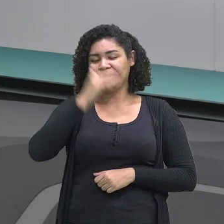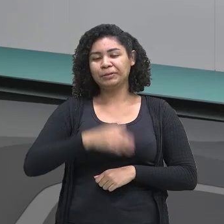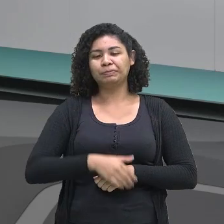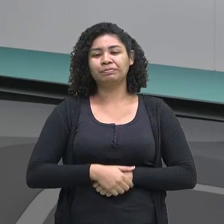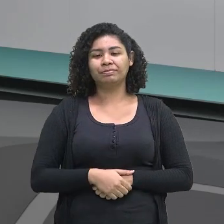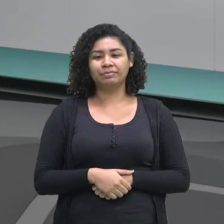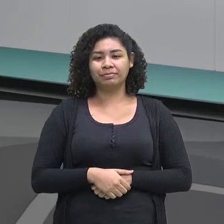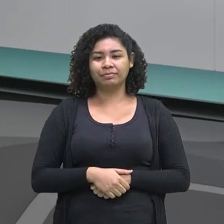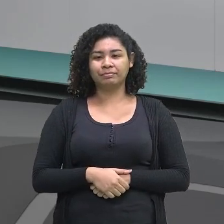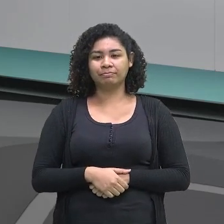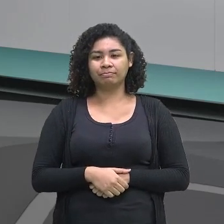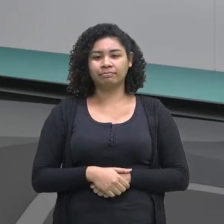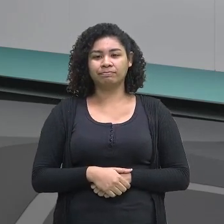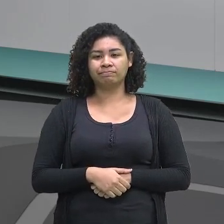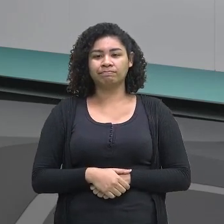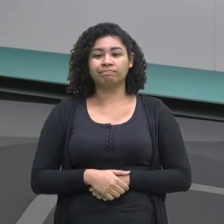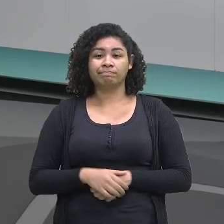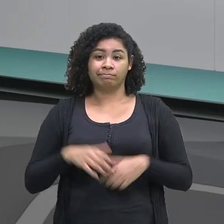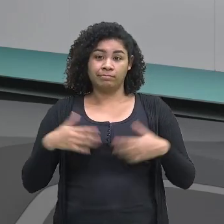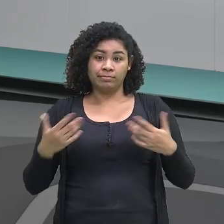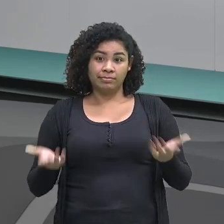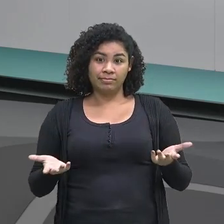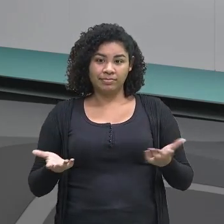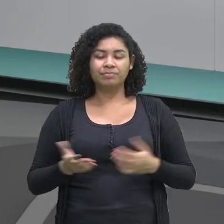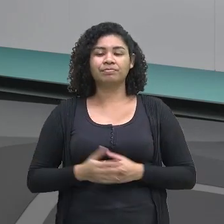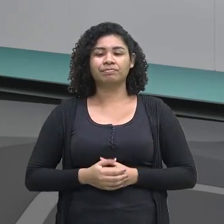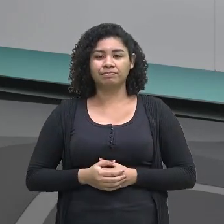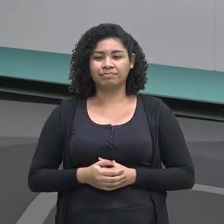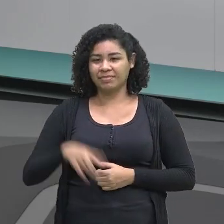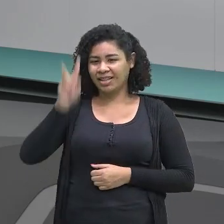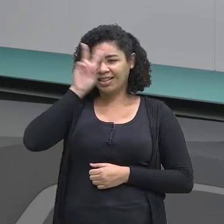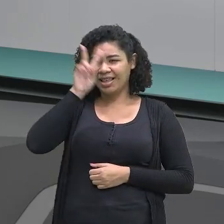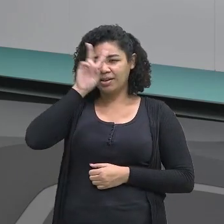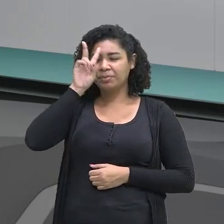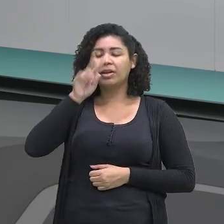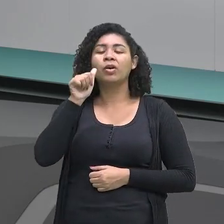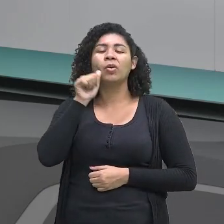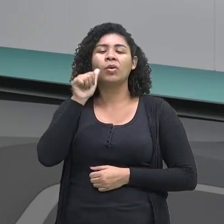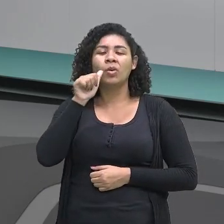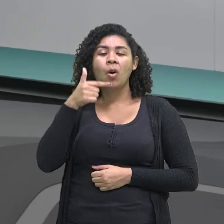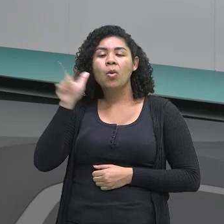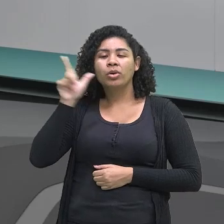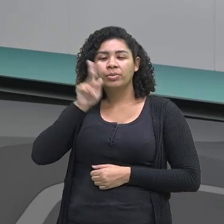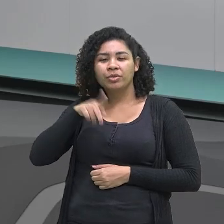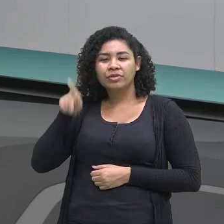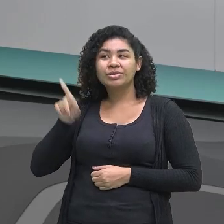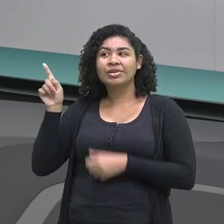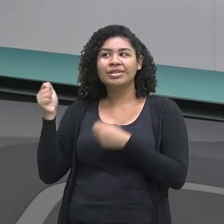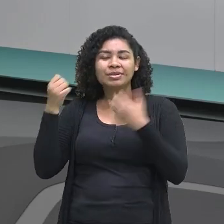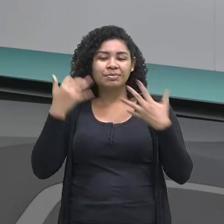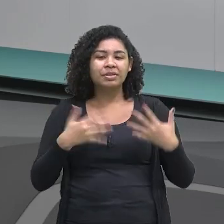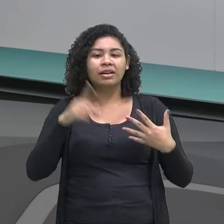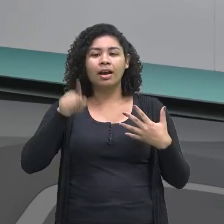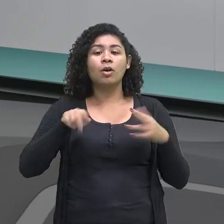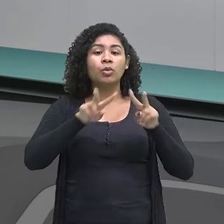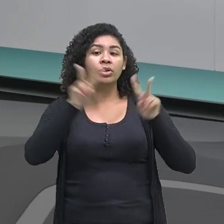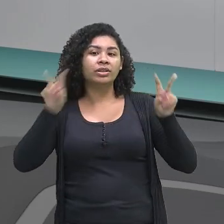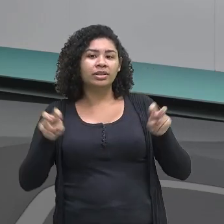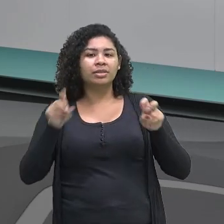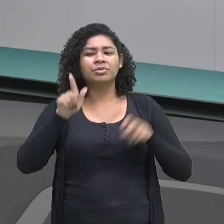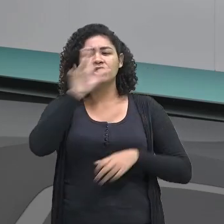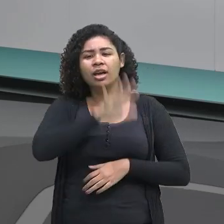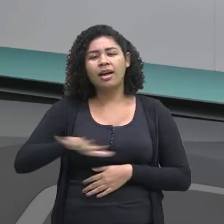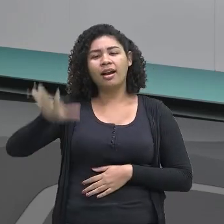específicas. Então, gente, enquanto no skimming eu tinha uma ideia geral do texto, agora no